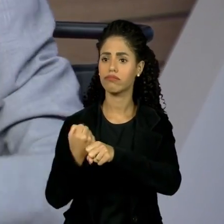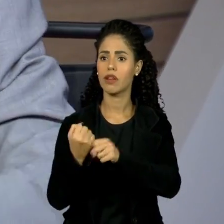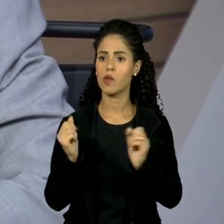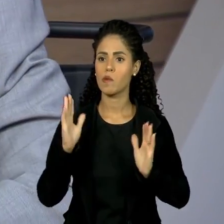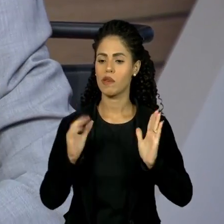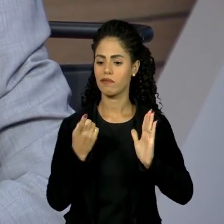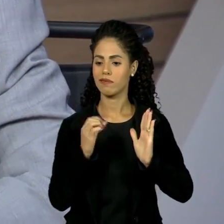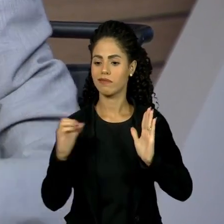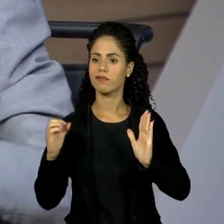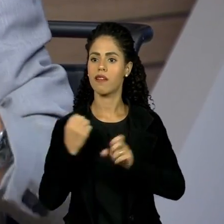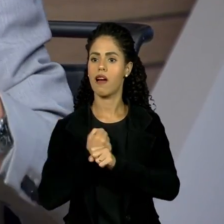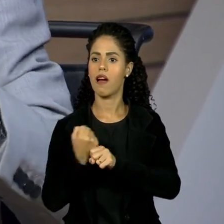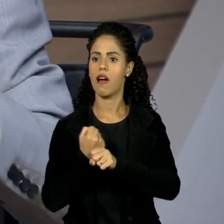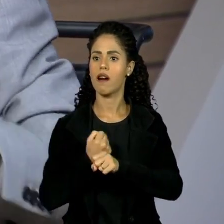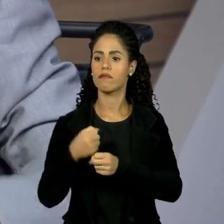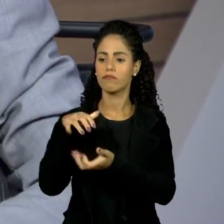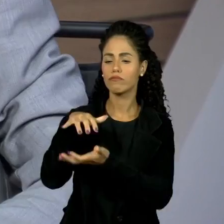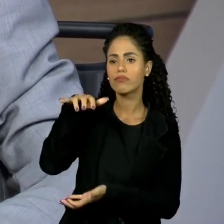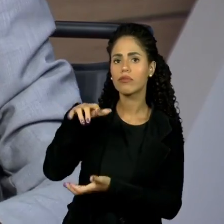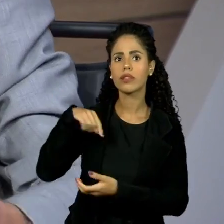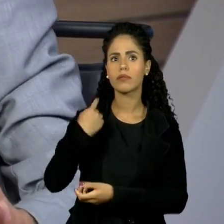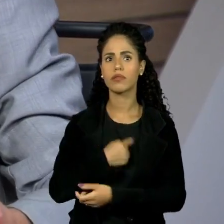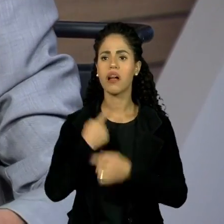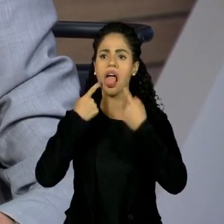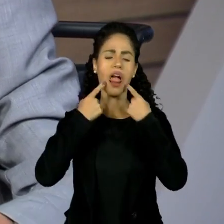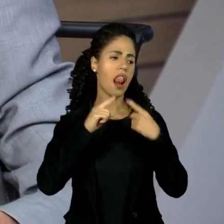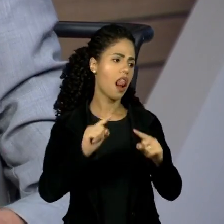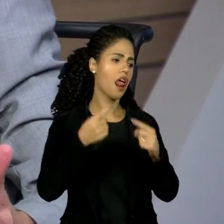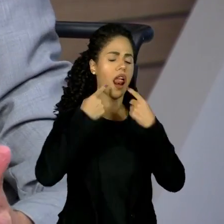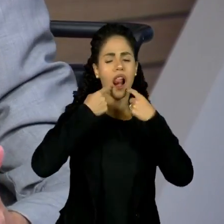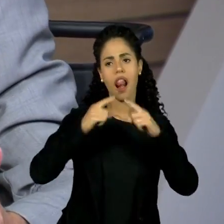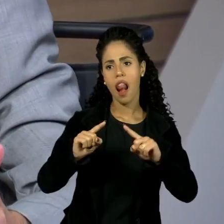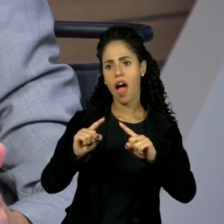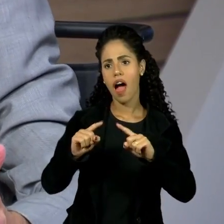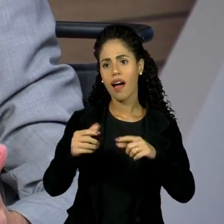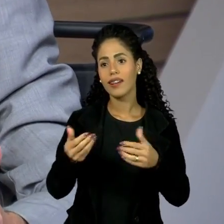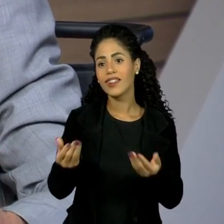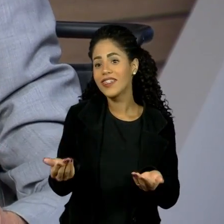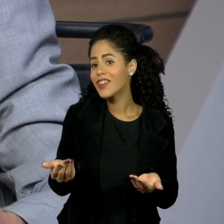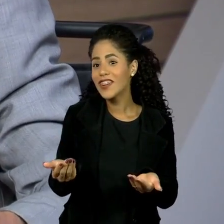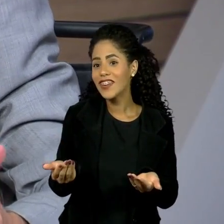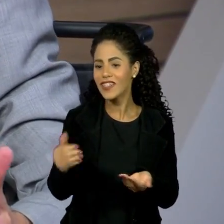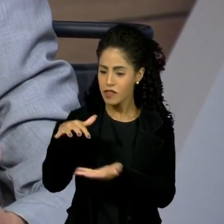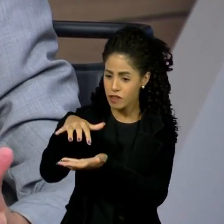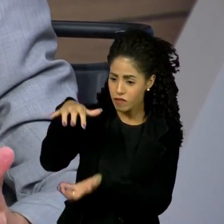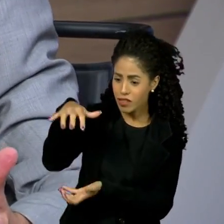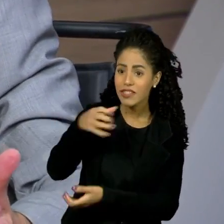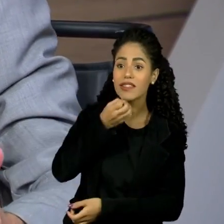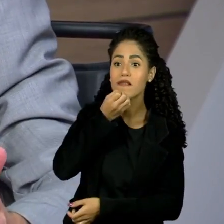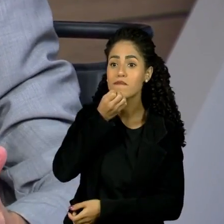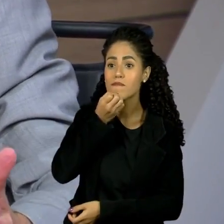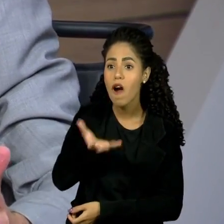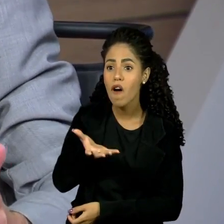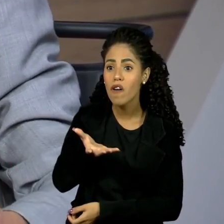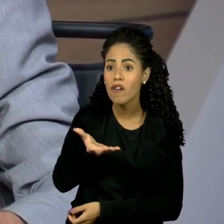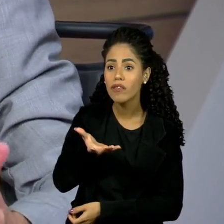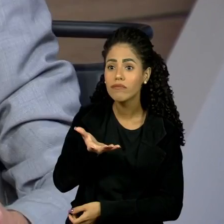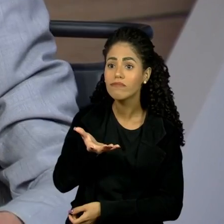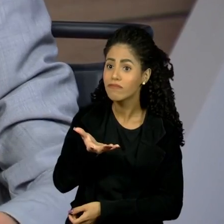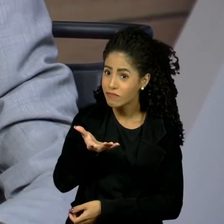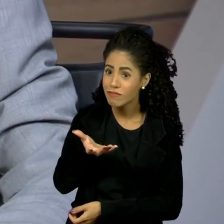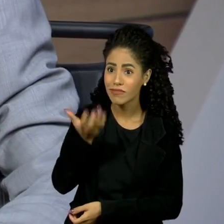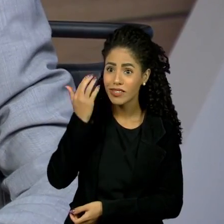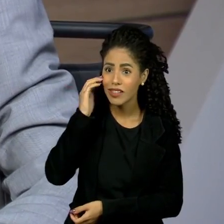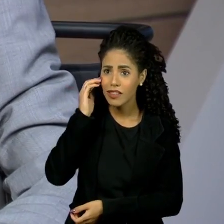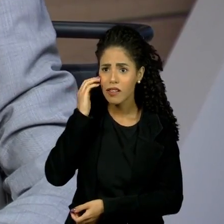o envelhecimento, e agora fica todo mundo reclamando, tem sentido? Envelhecer é bom. Morrer precocemente, como